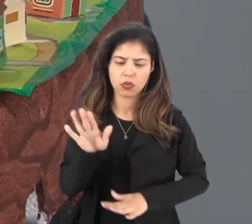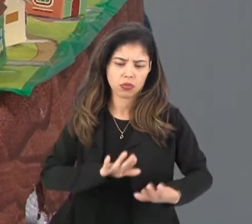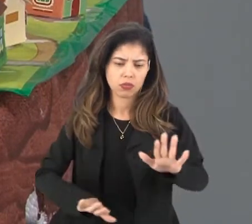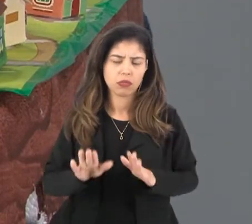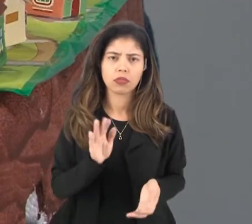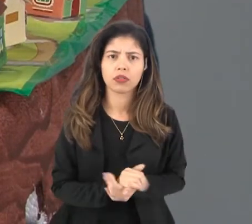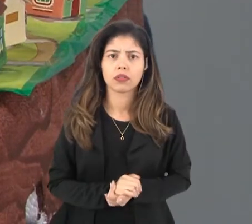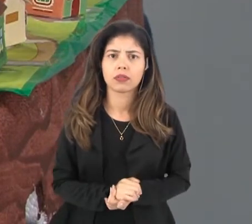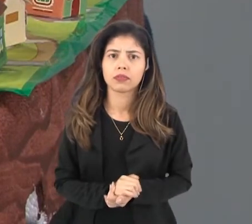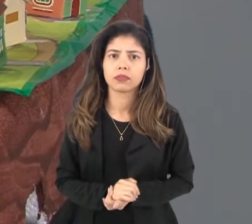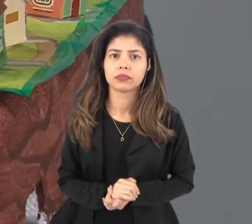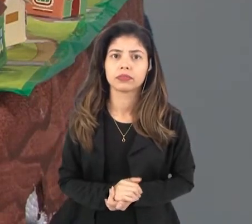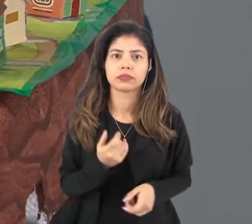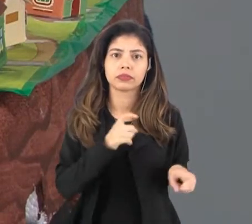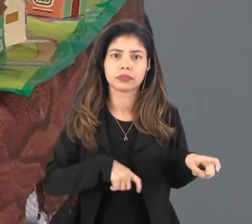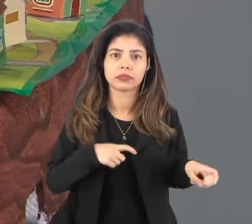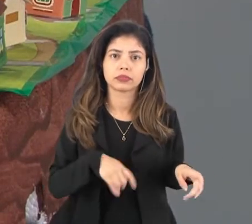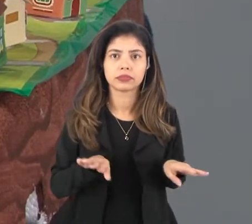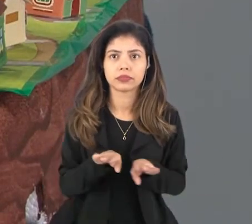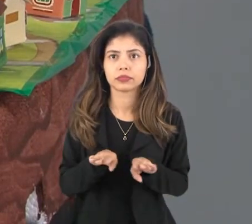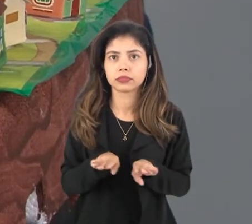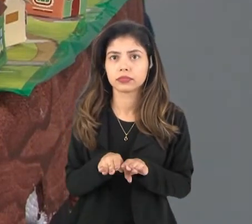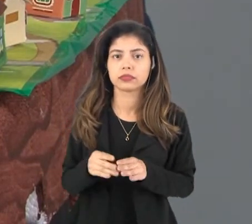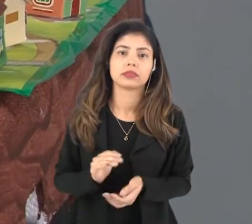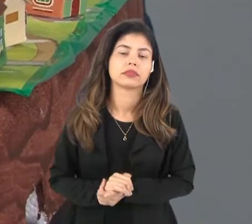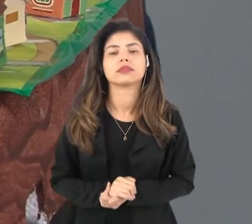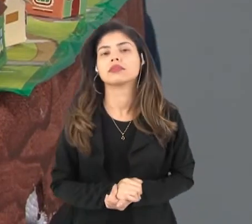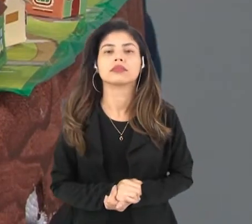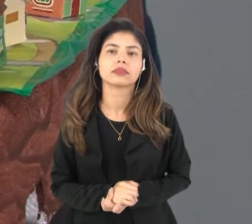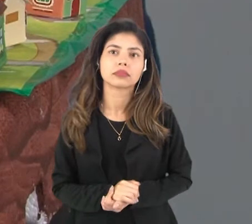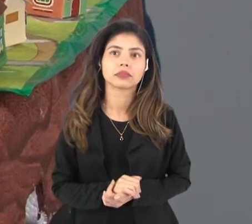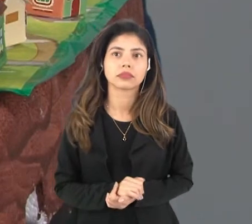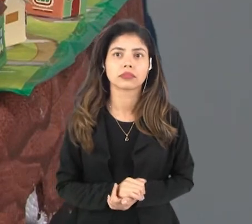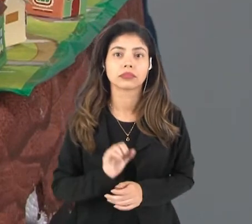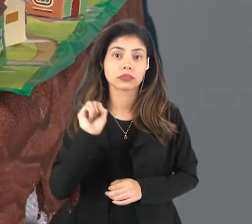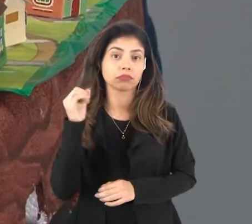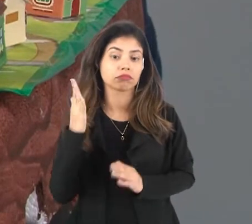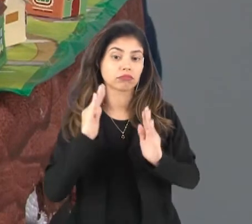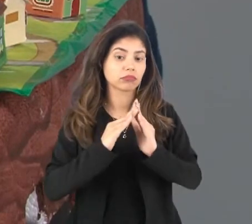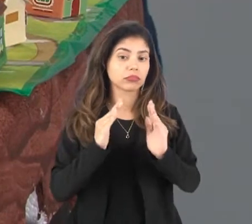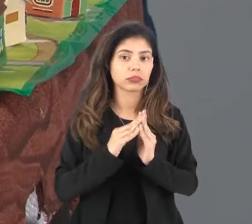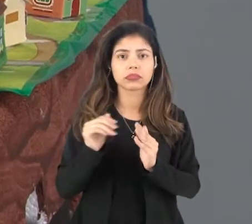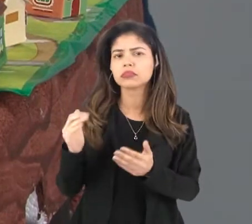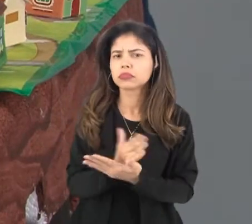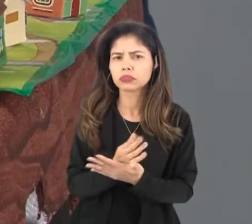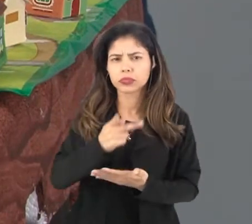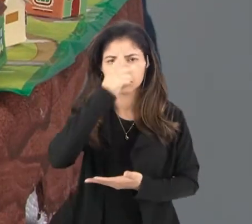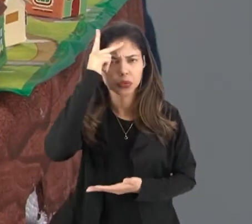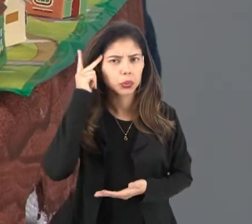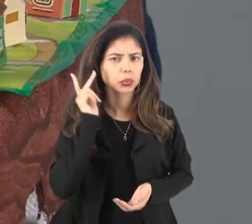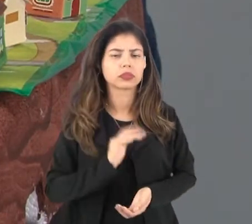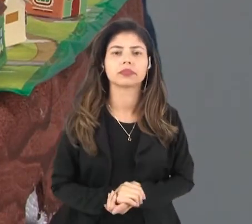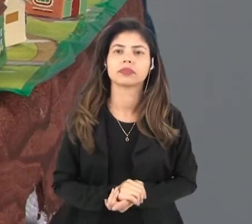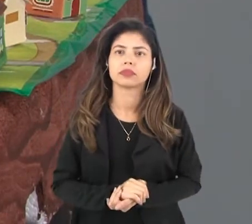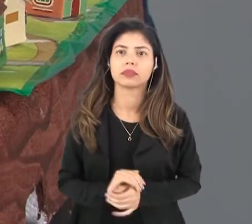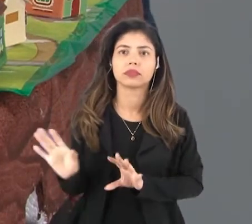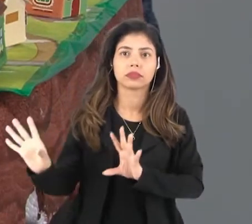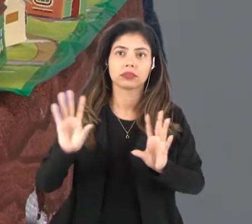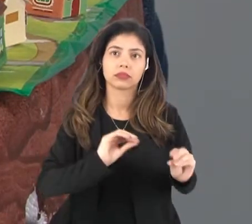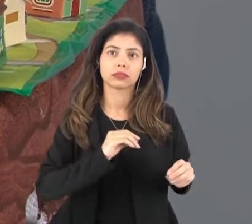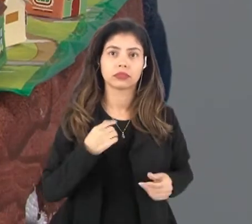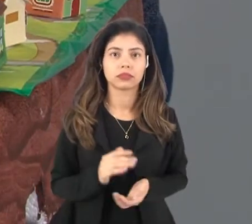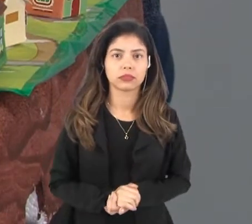da fazenda, mas eles mandam para ficar na casa de parentes ou na casa de alguém para ajudar. Algumas pessoas aqui vieram em busca